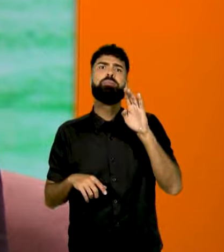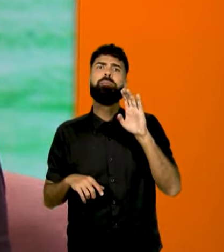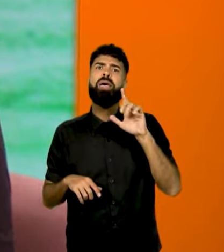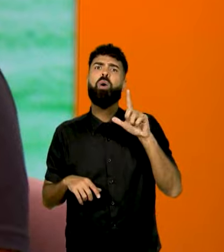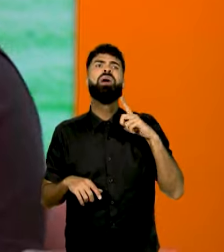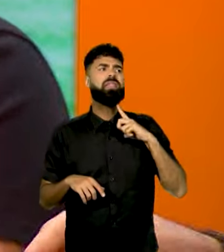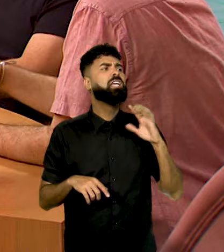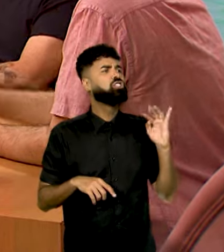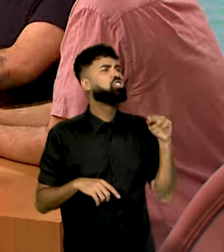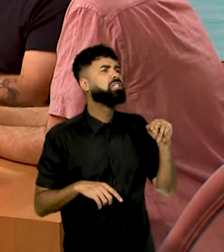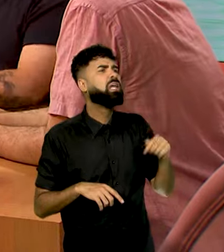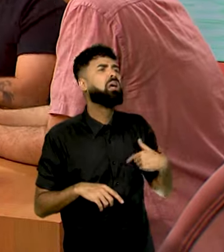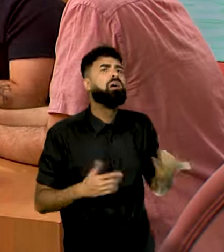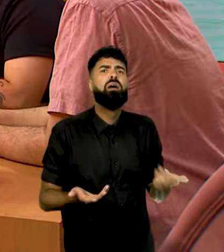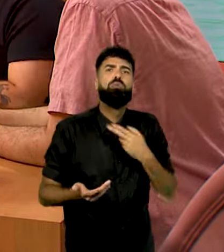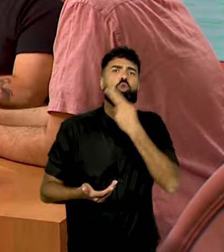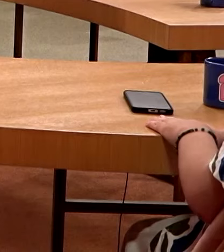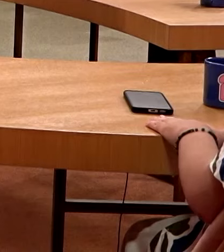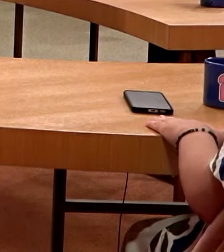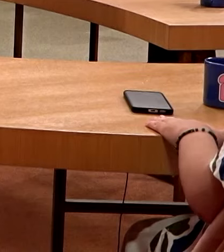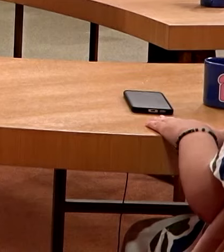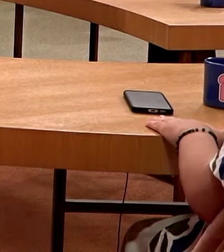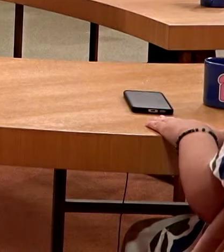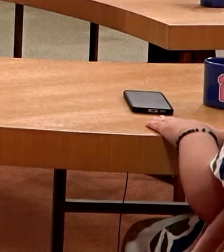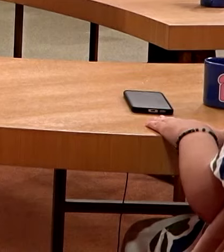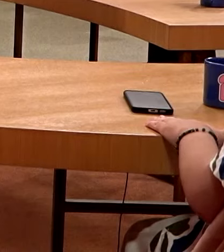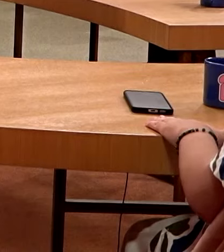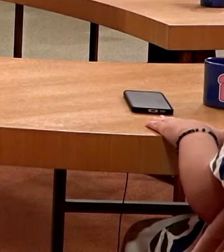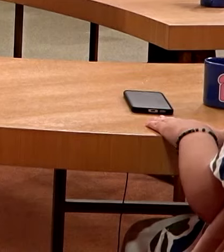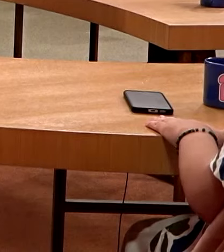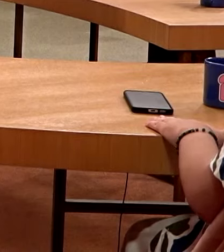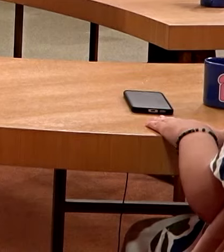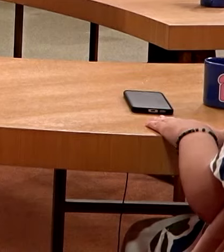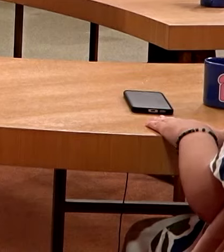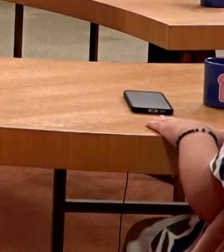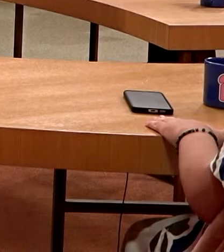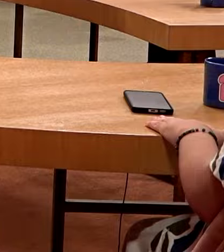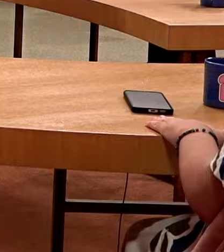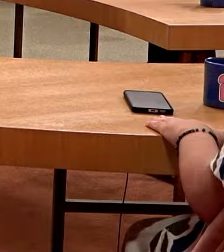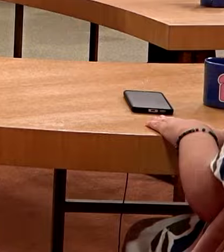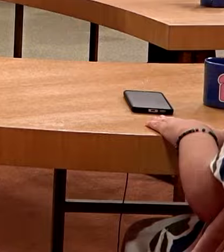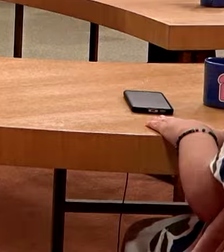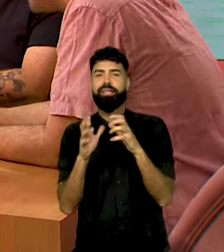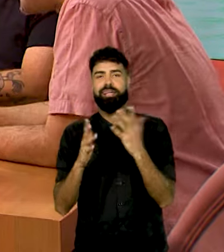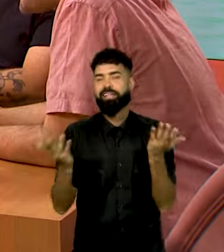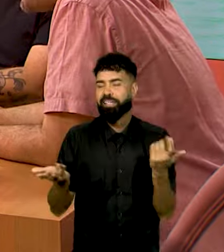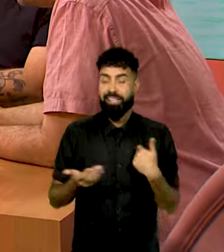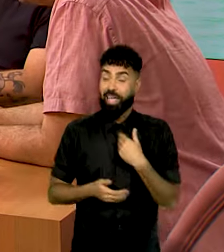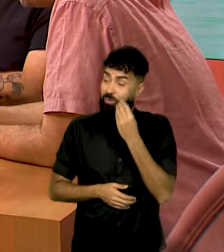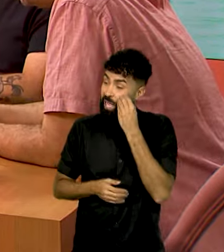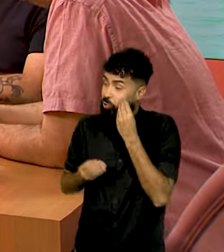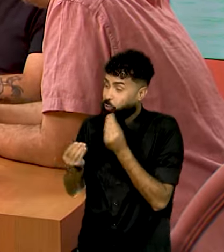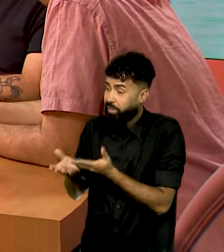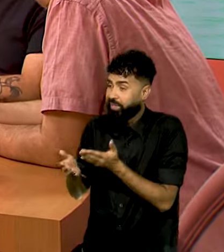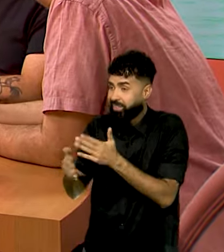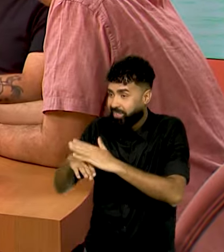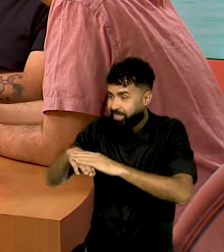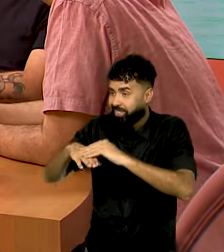mas tem uma Tina. É, a gente nunca agrada, né? Nossa. Não dá. A gente tenta. É, aí foi. É